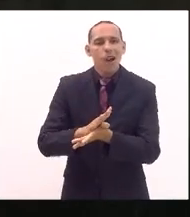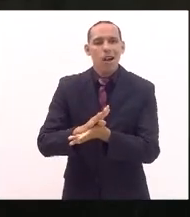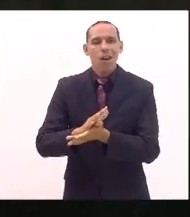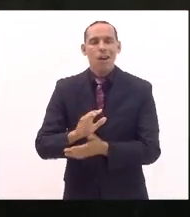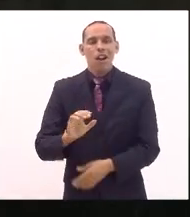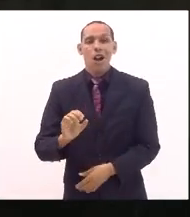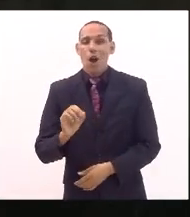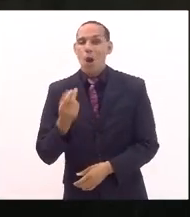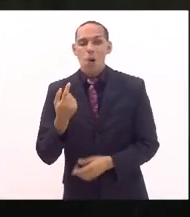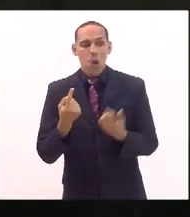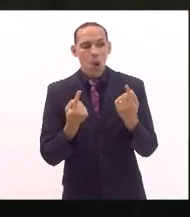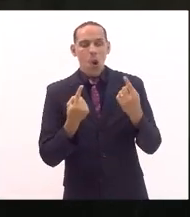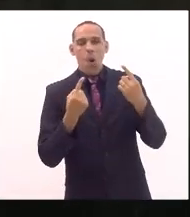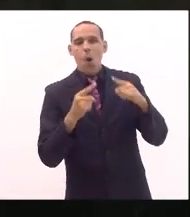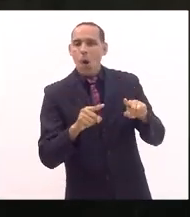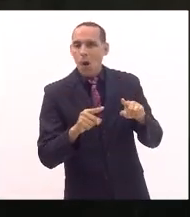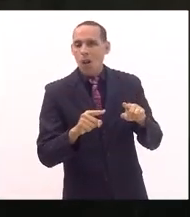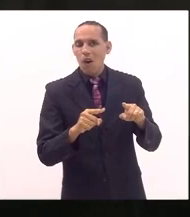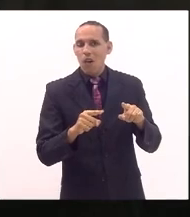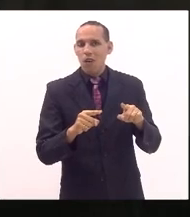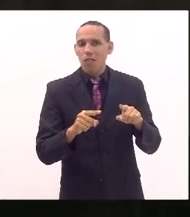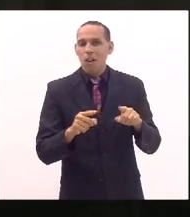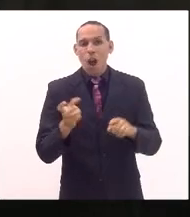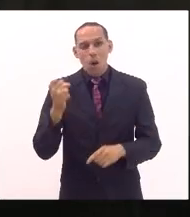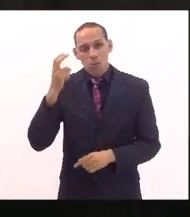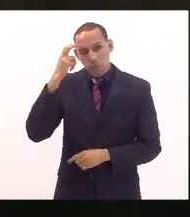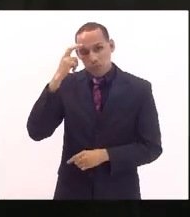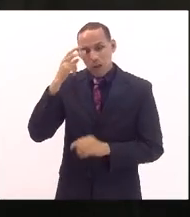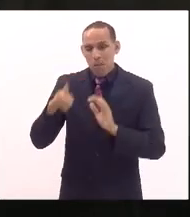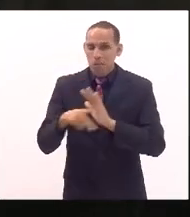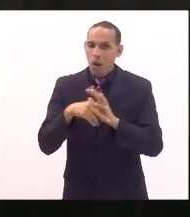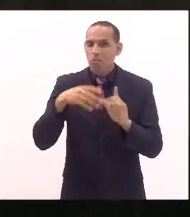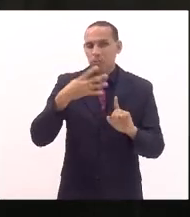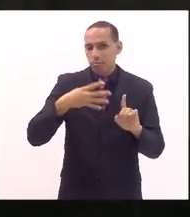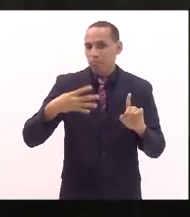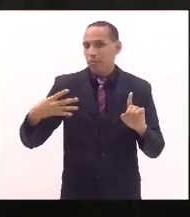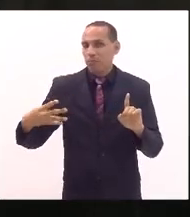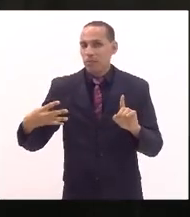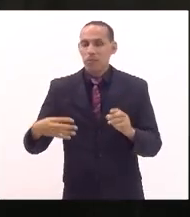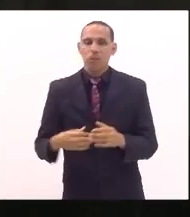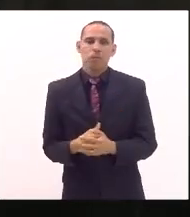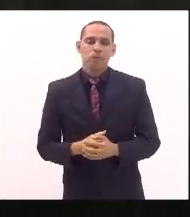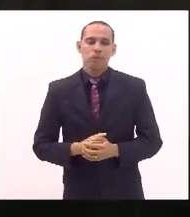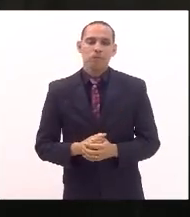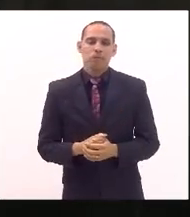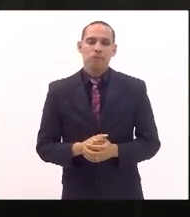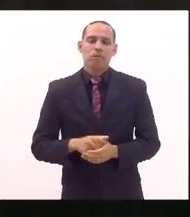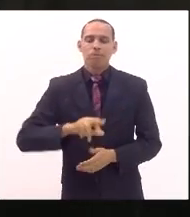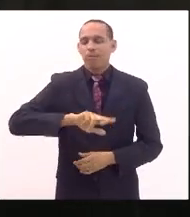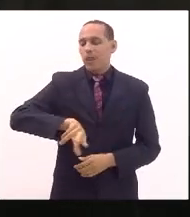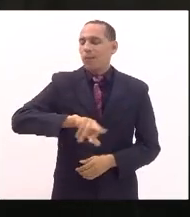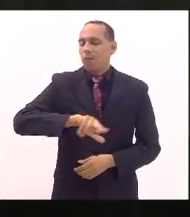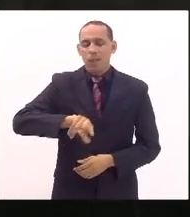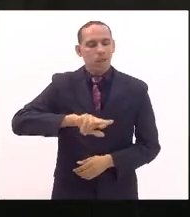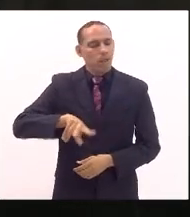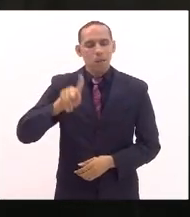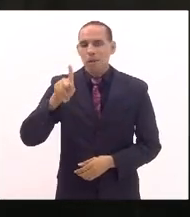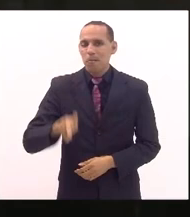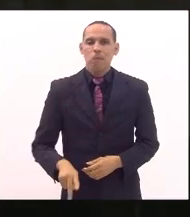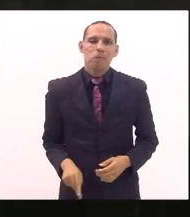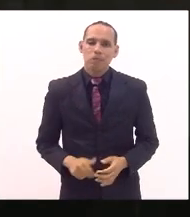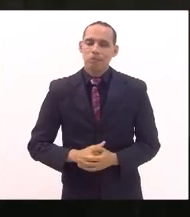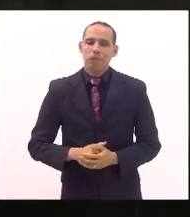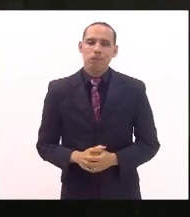contrário a qualquer manifestação cultural do movimento LGBT não se trata disso senhor